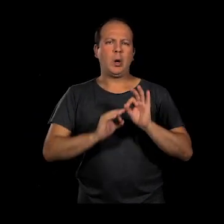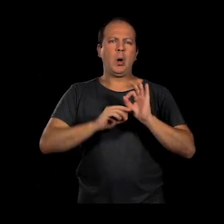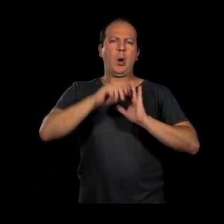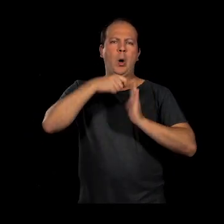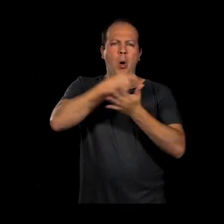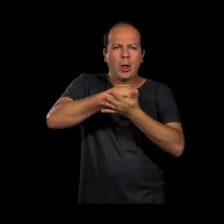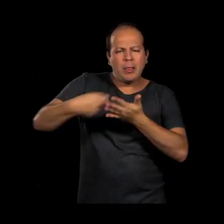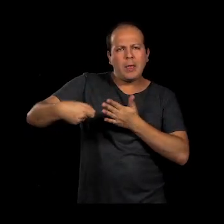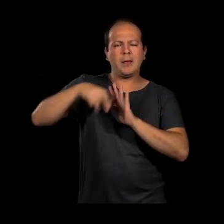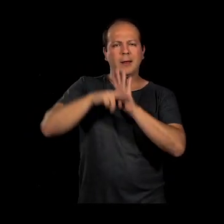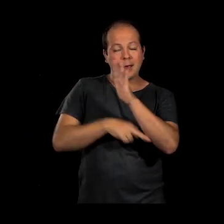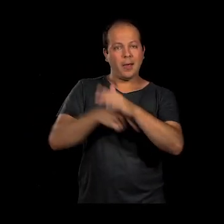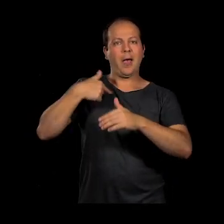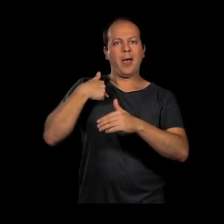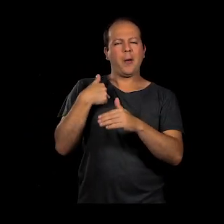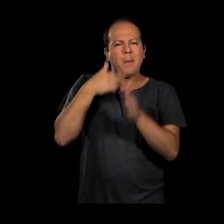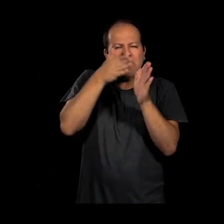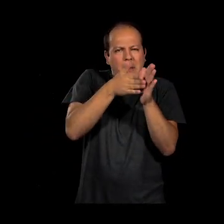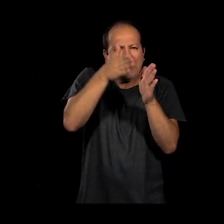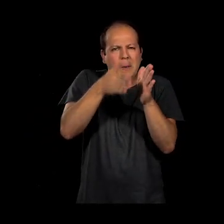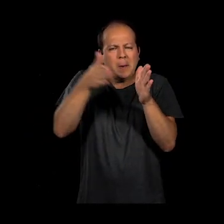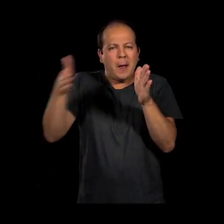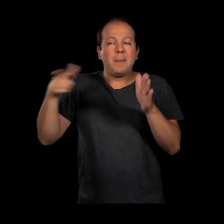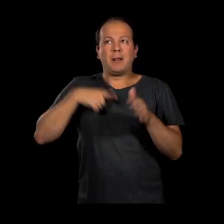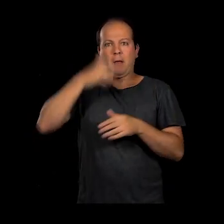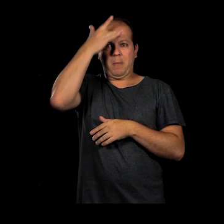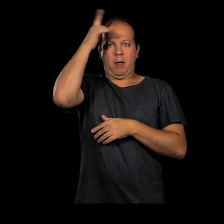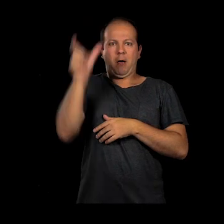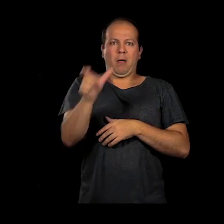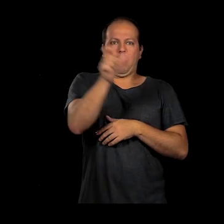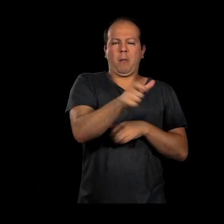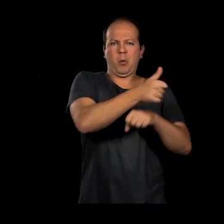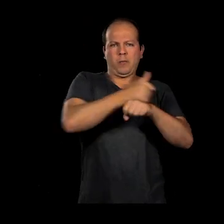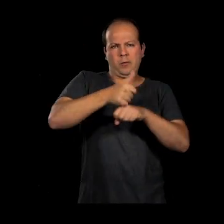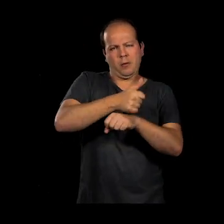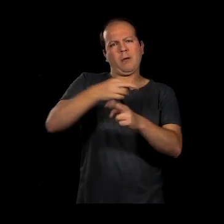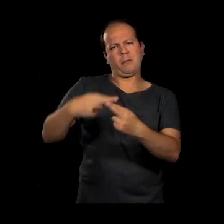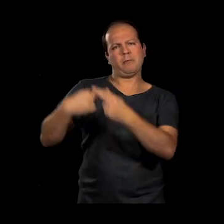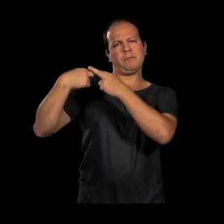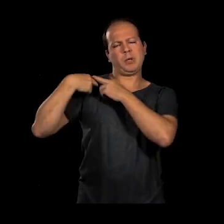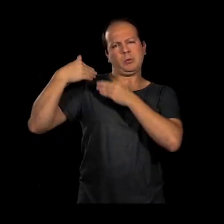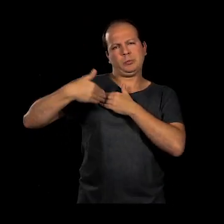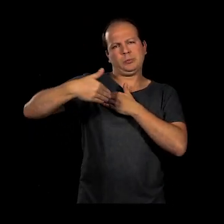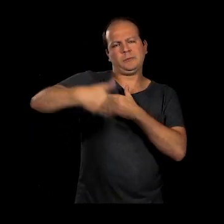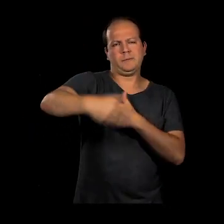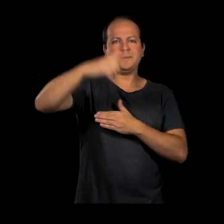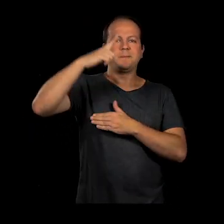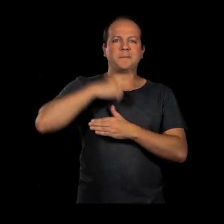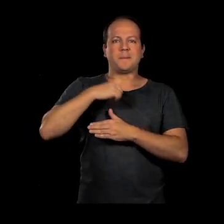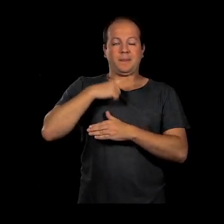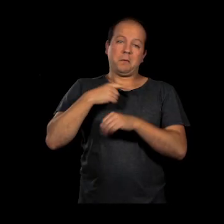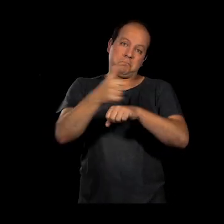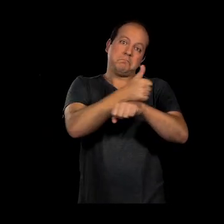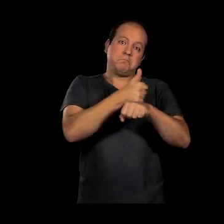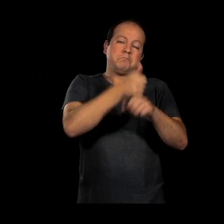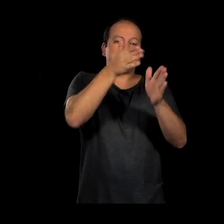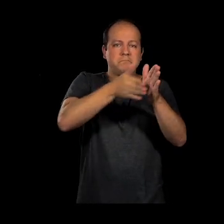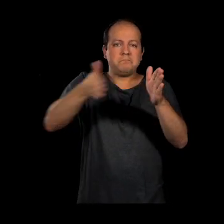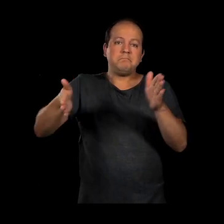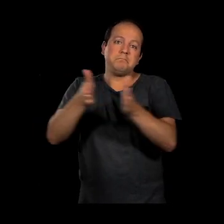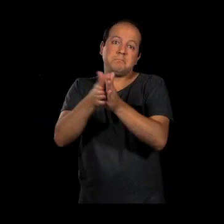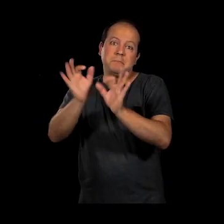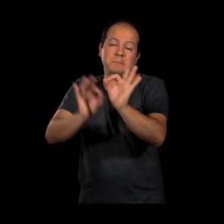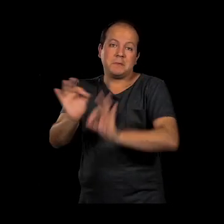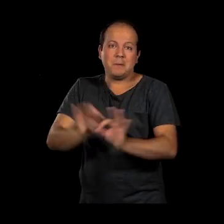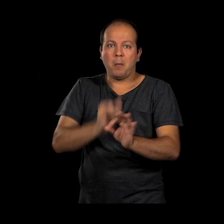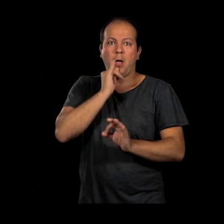roteirista, eu acabo me envolvendo meio que em todas as etapas, mas tem pessoas que estão meio que na linha de frente de algumas fases do projeto,